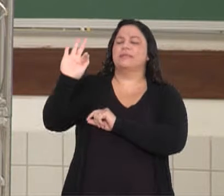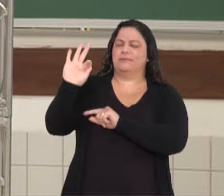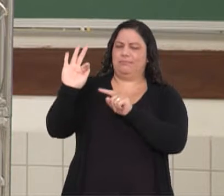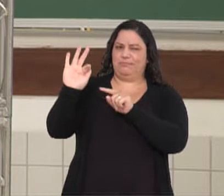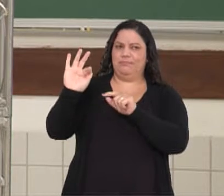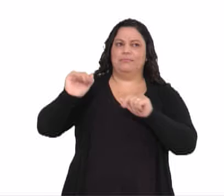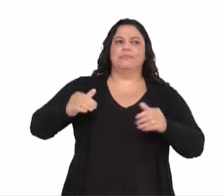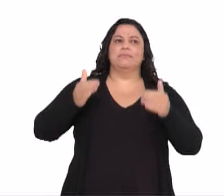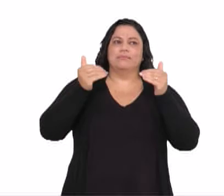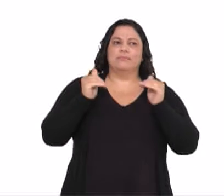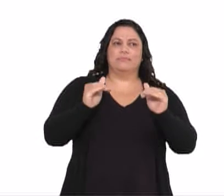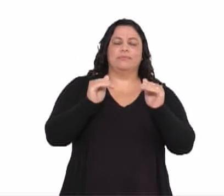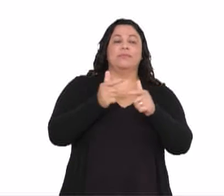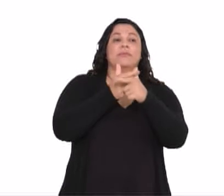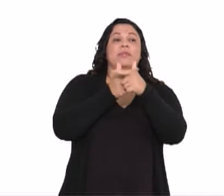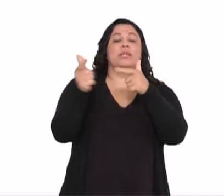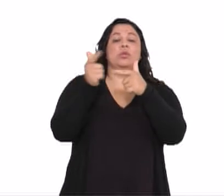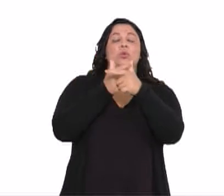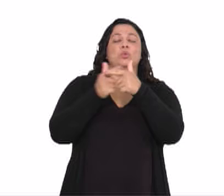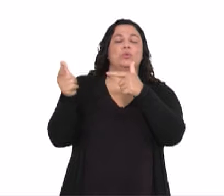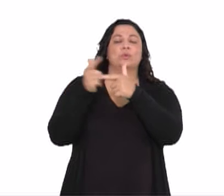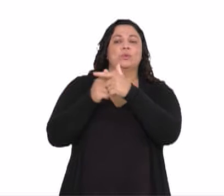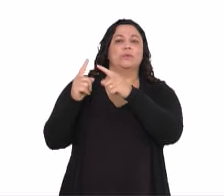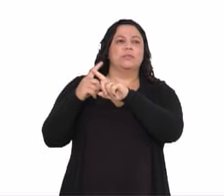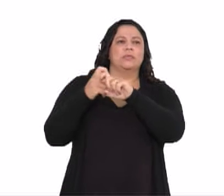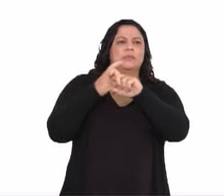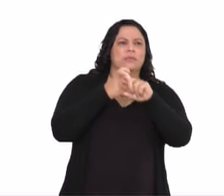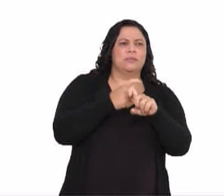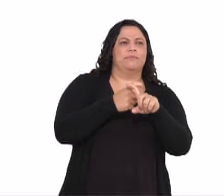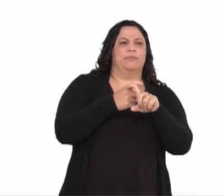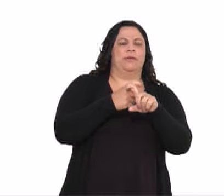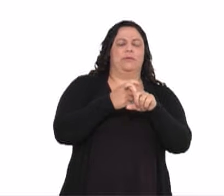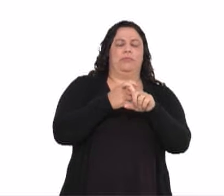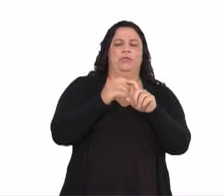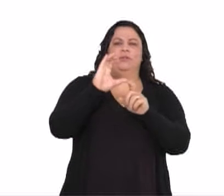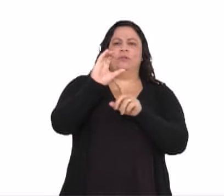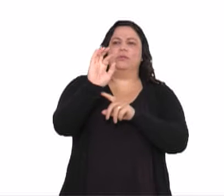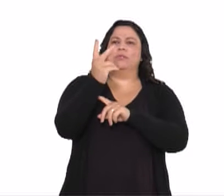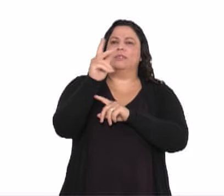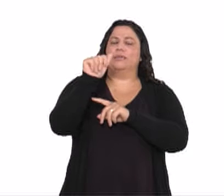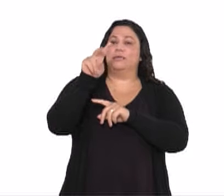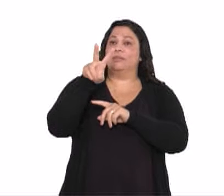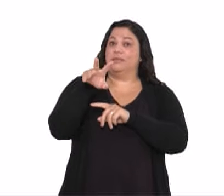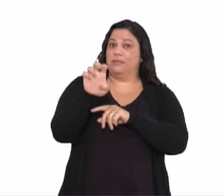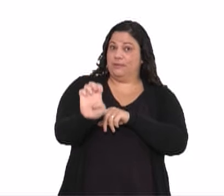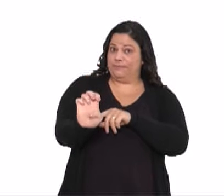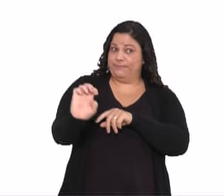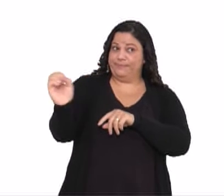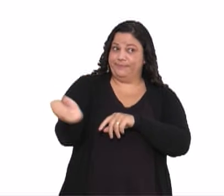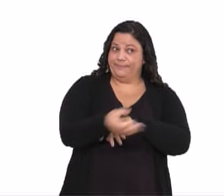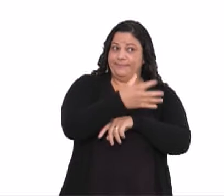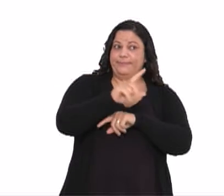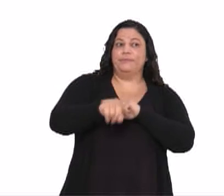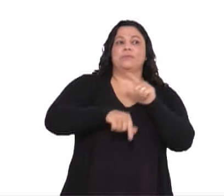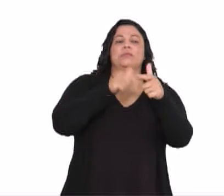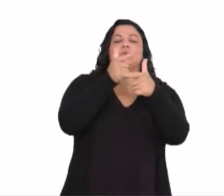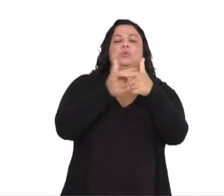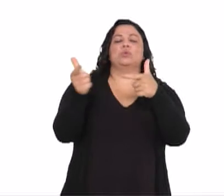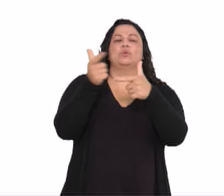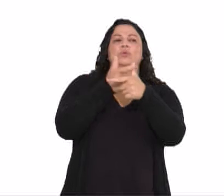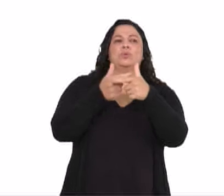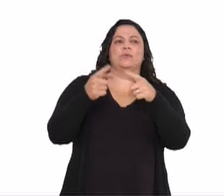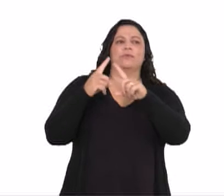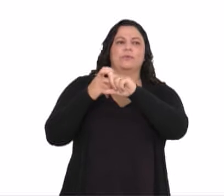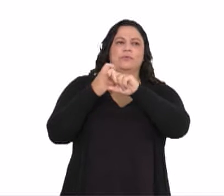frente. Dividir o polinômio pelo método da chave. É um novo. Dividir o polinômio pelo